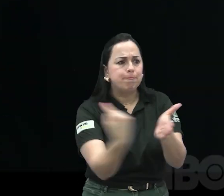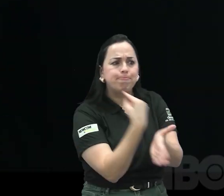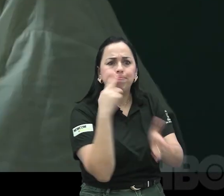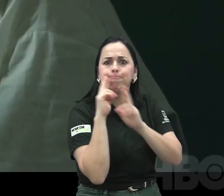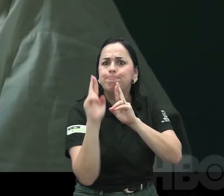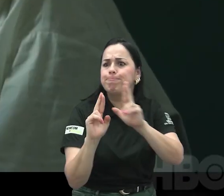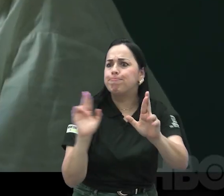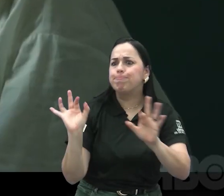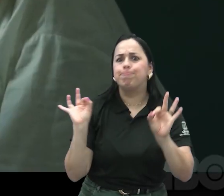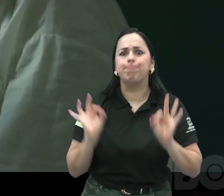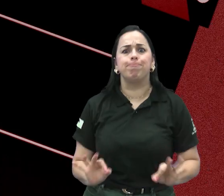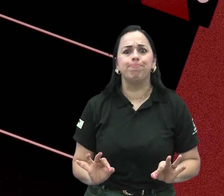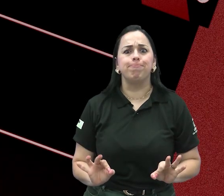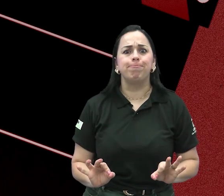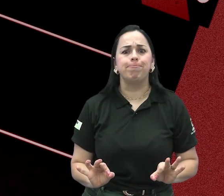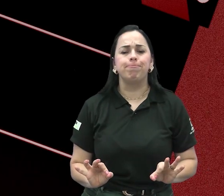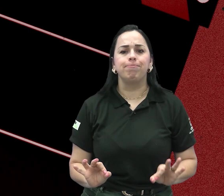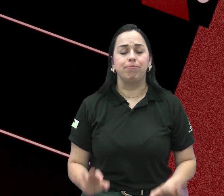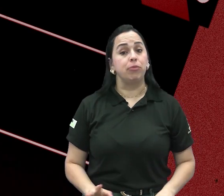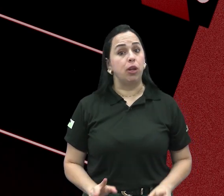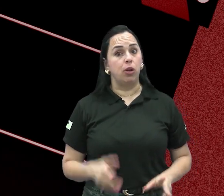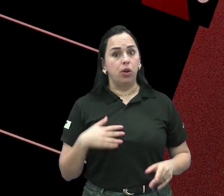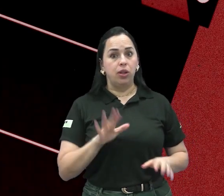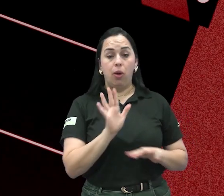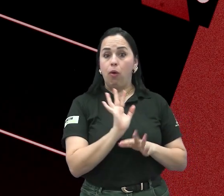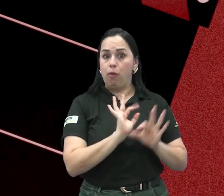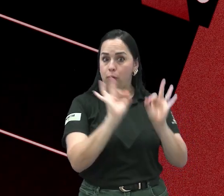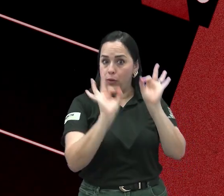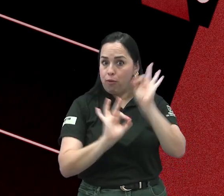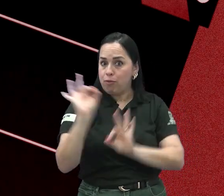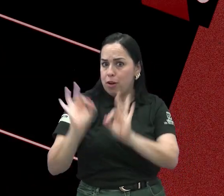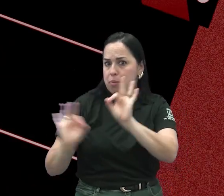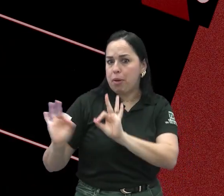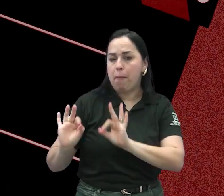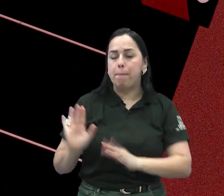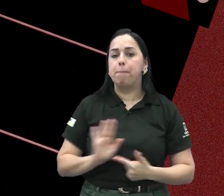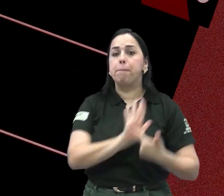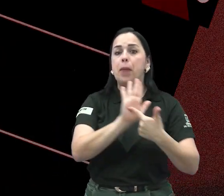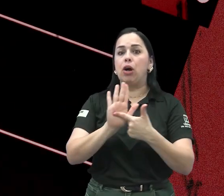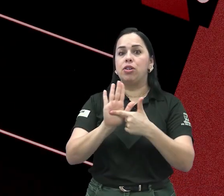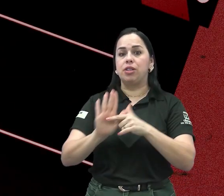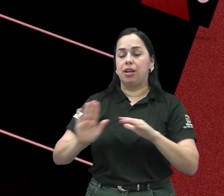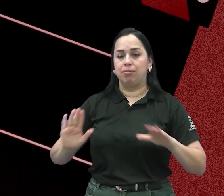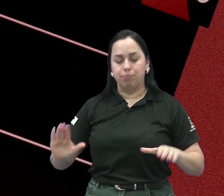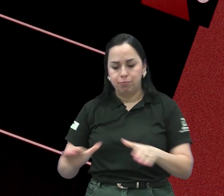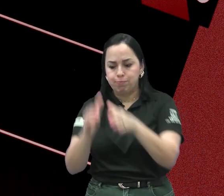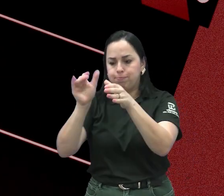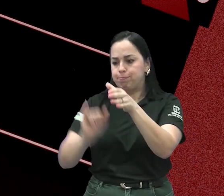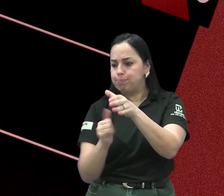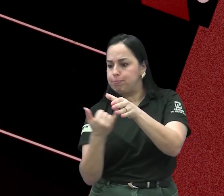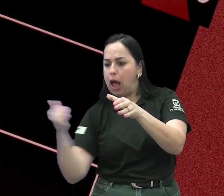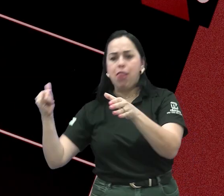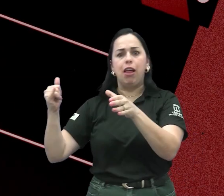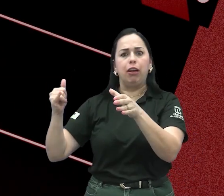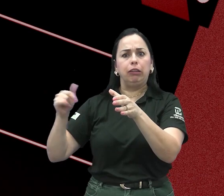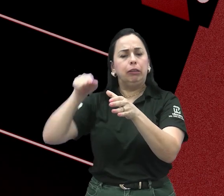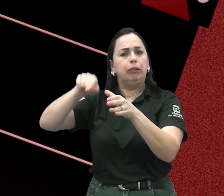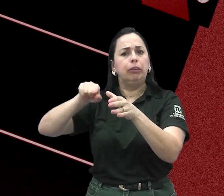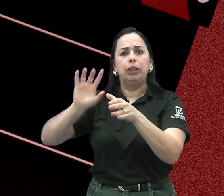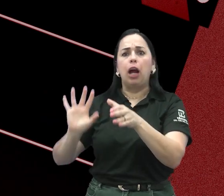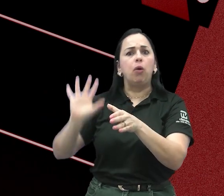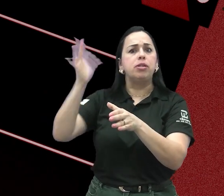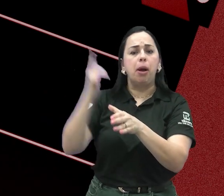truth. There is no truth. A produção retrata o desastre nuclear da usina de Chernobyl, na Ucrânia,